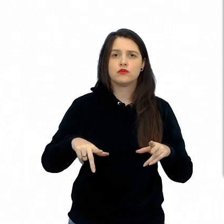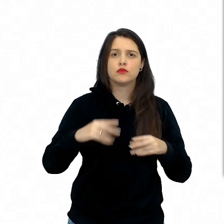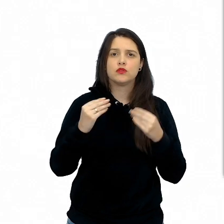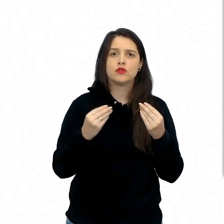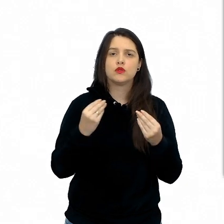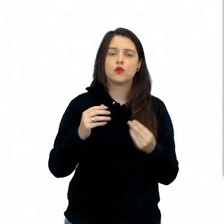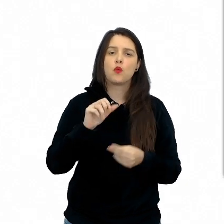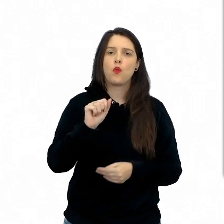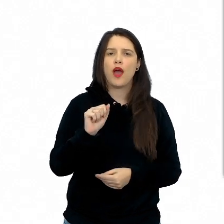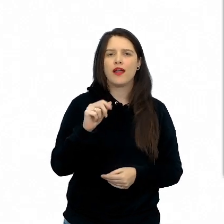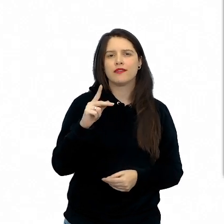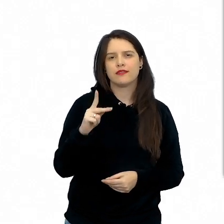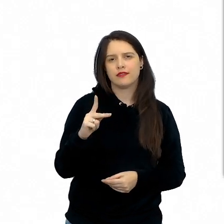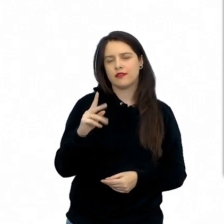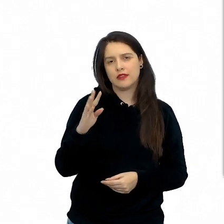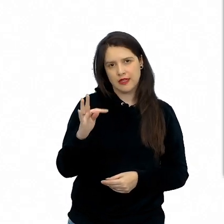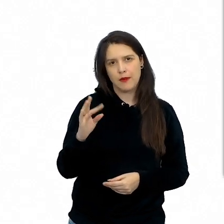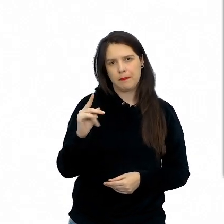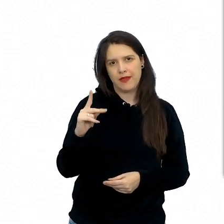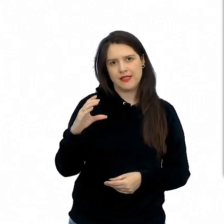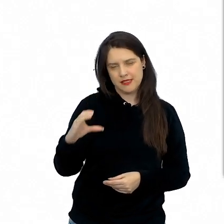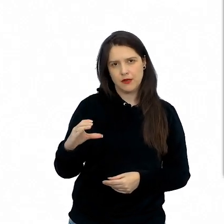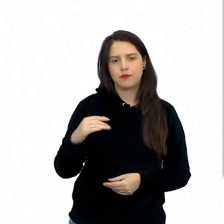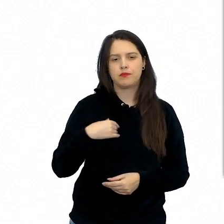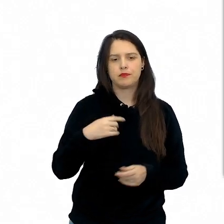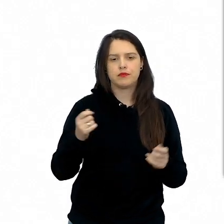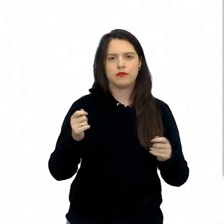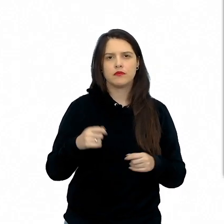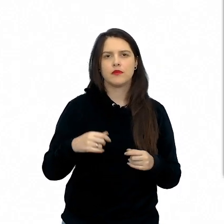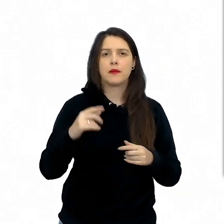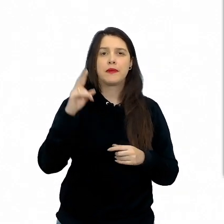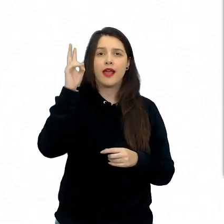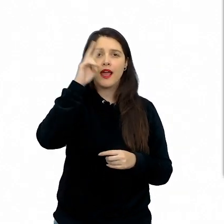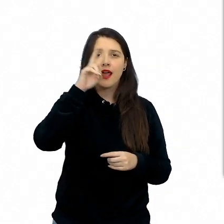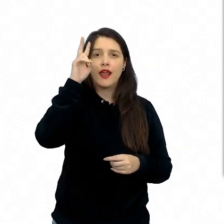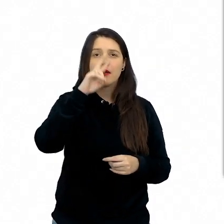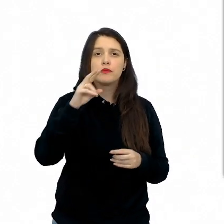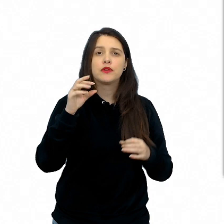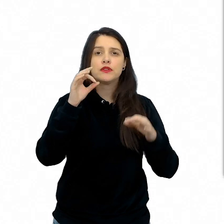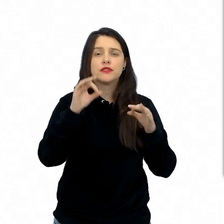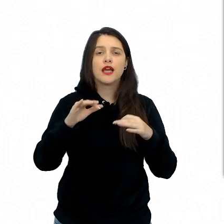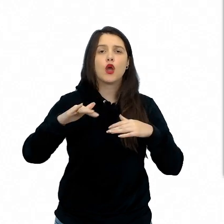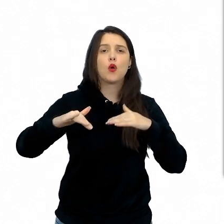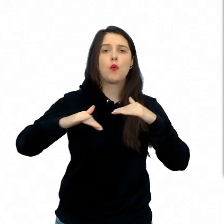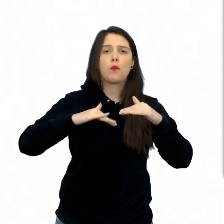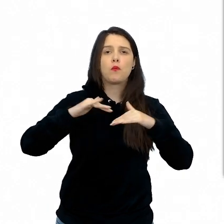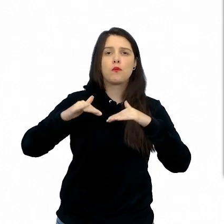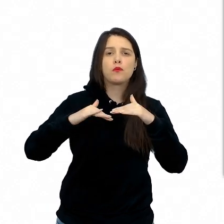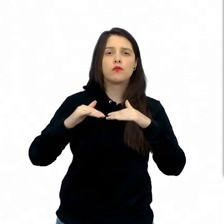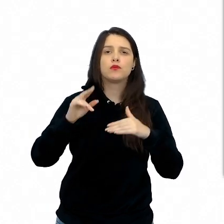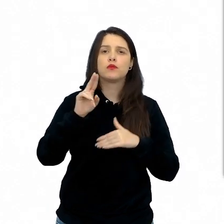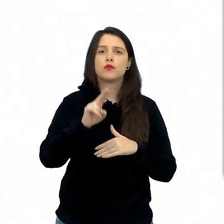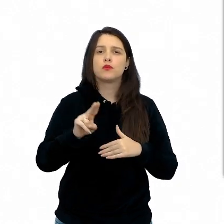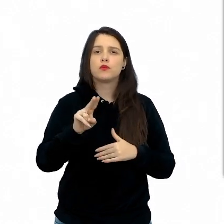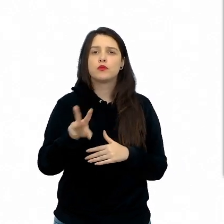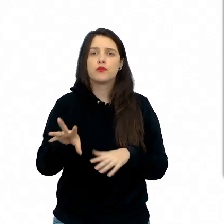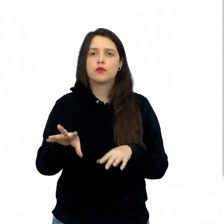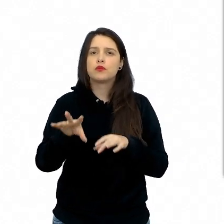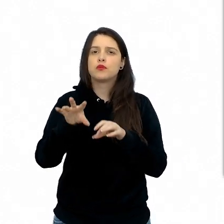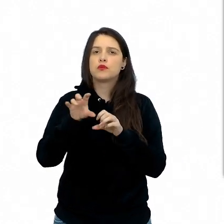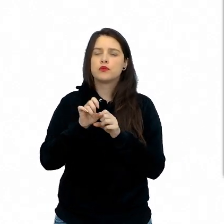Aprender Sempre, tá? Então, vale lembrar, tá? Que o momento iniciando busca-se fornecer um